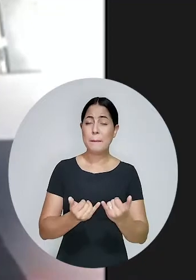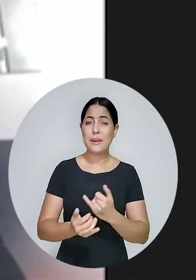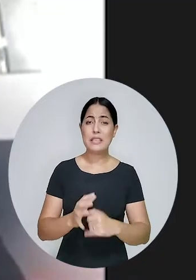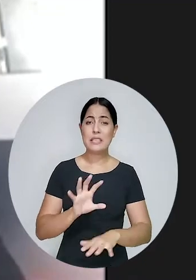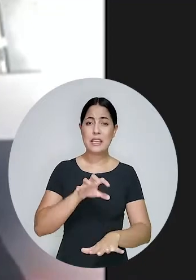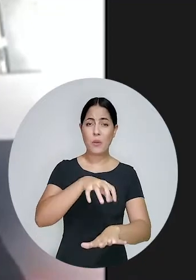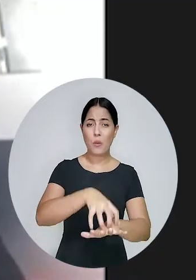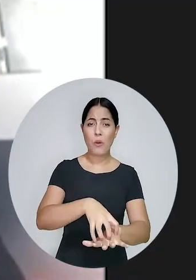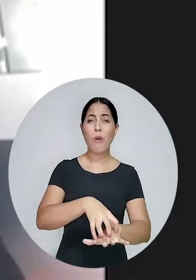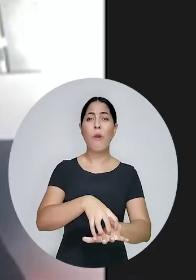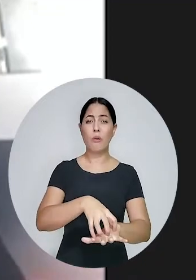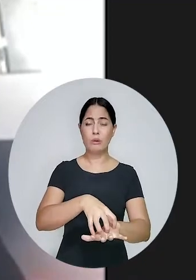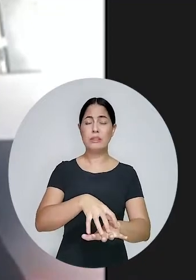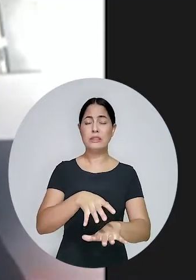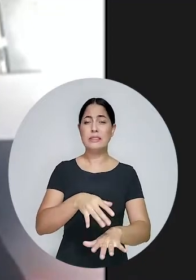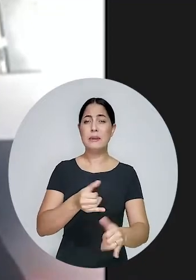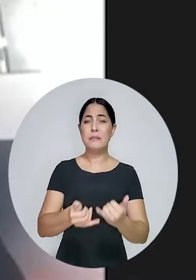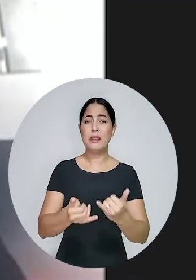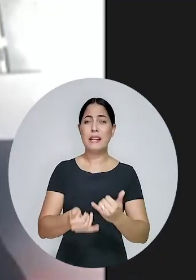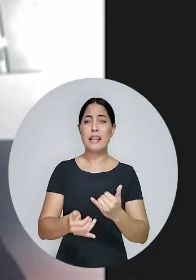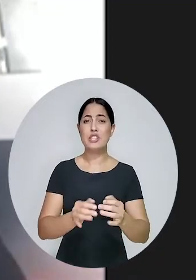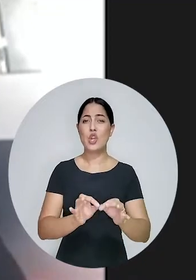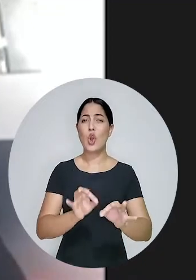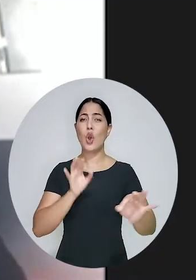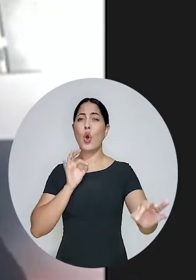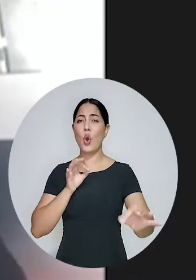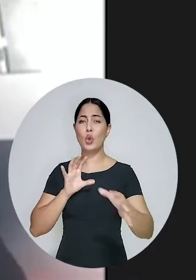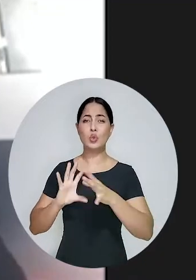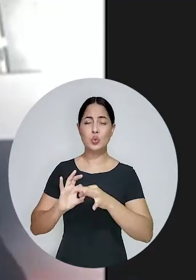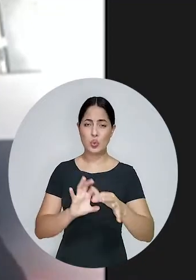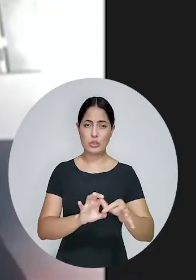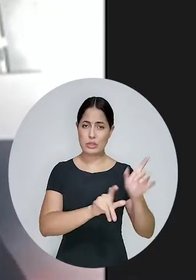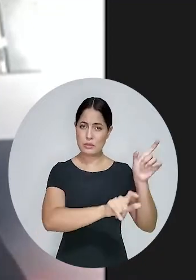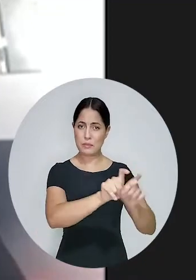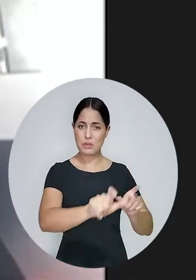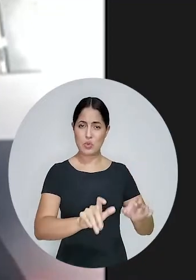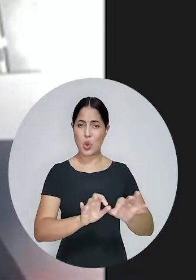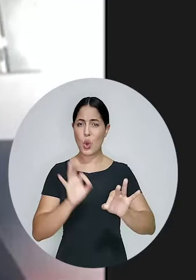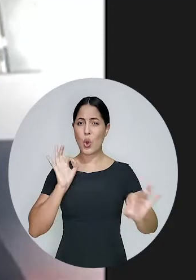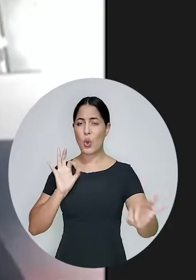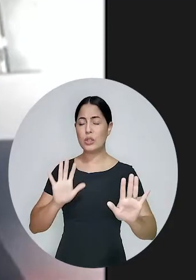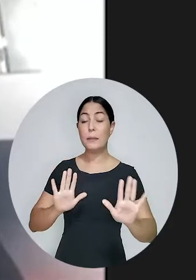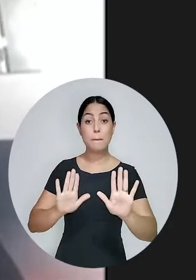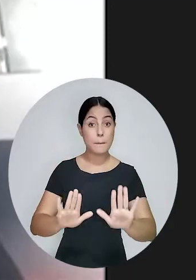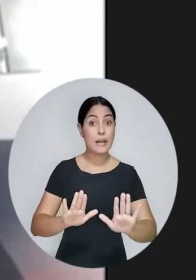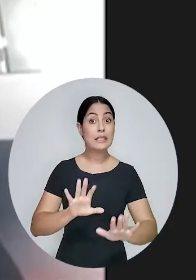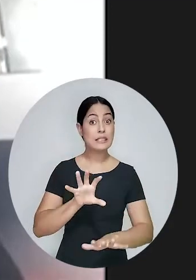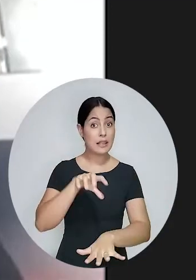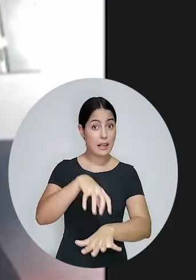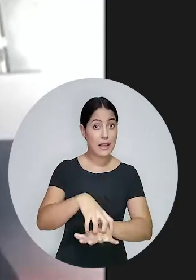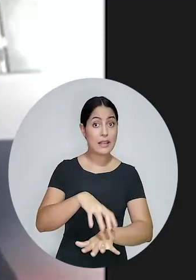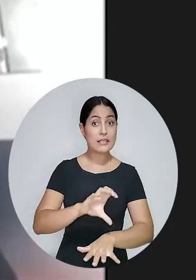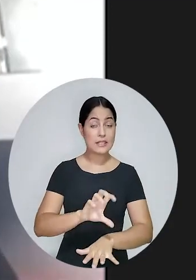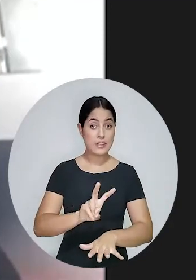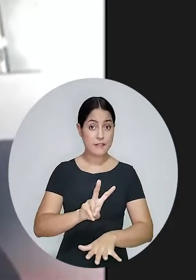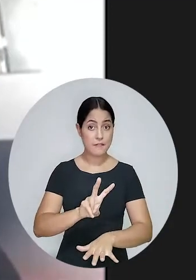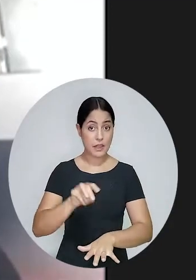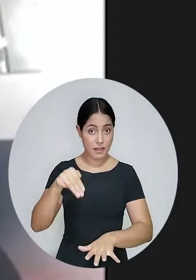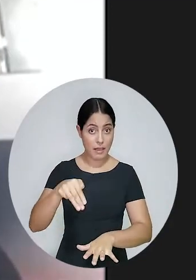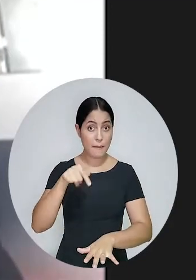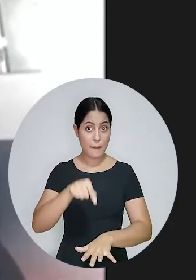esclarecer que ela regula todo o mercado de capitais brasileiro, o que inclui companhias